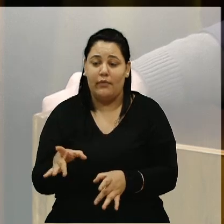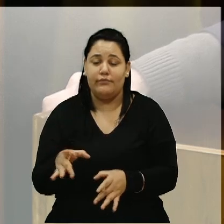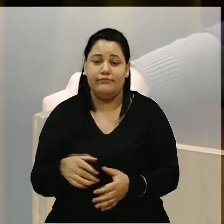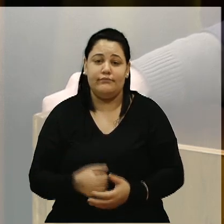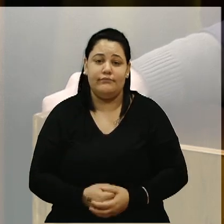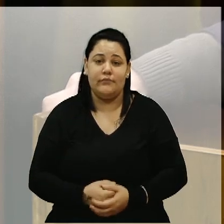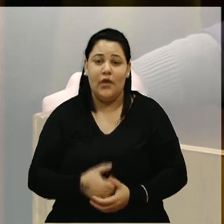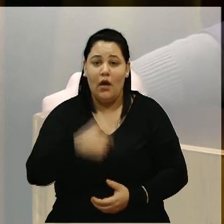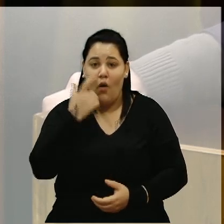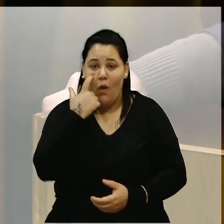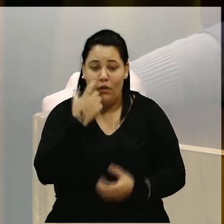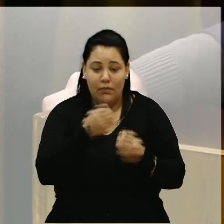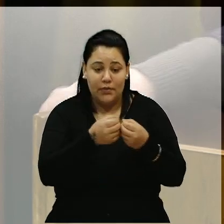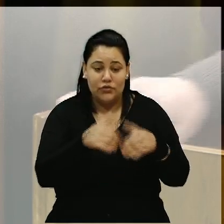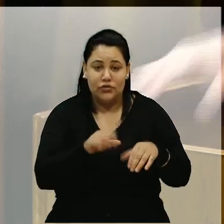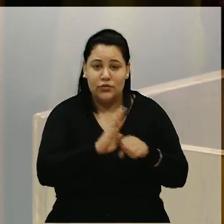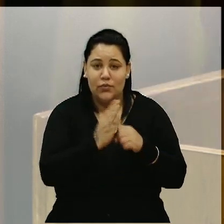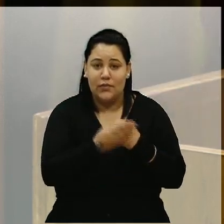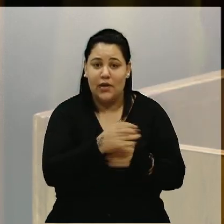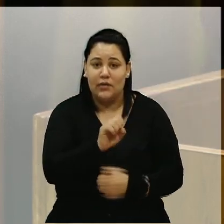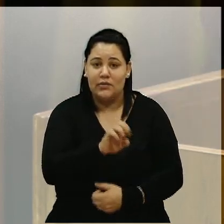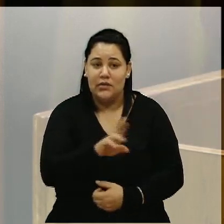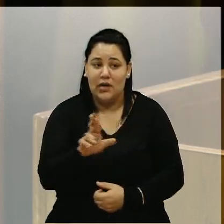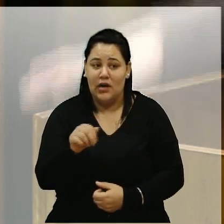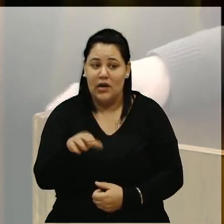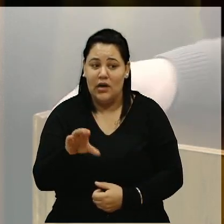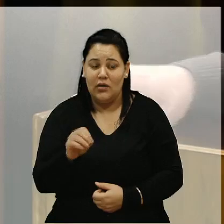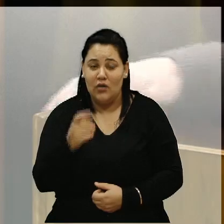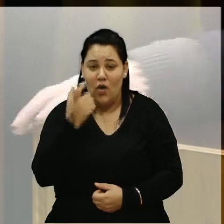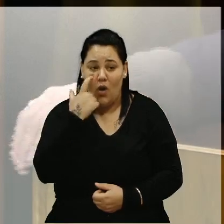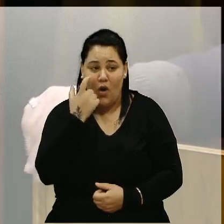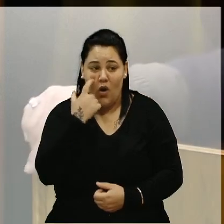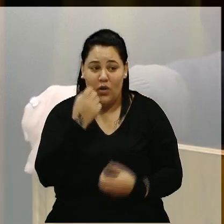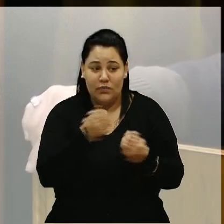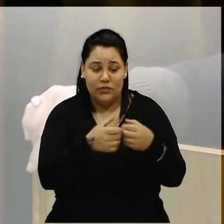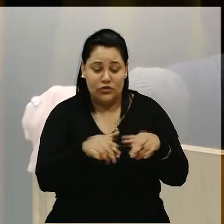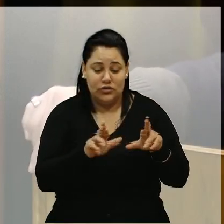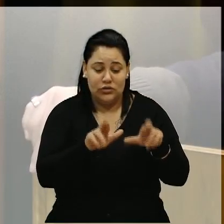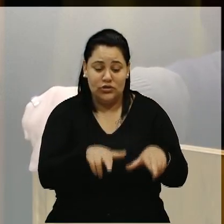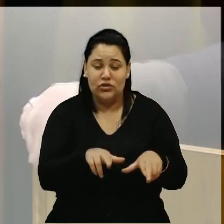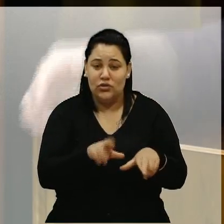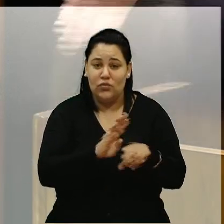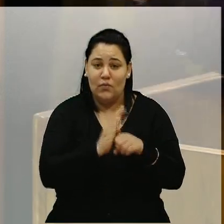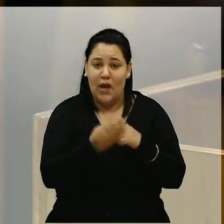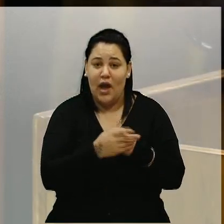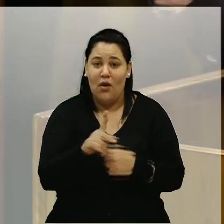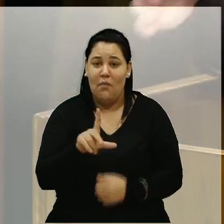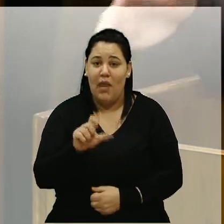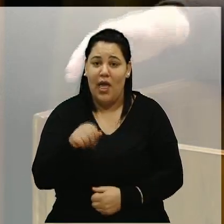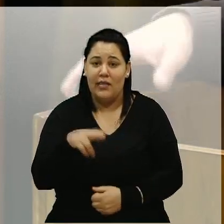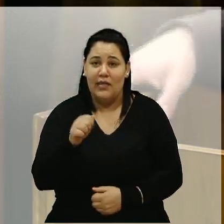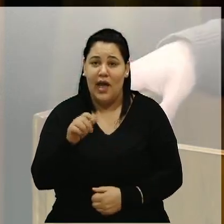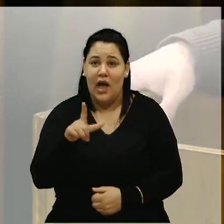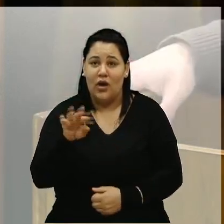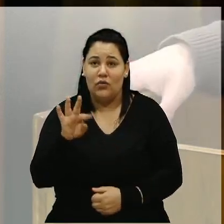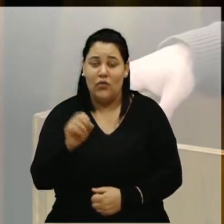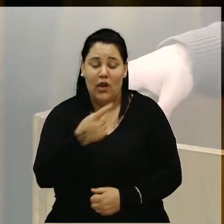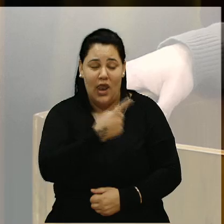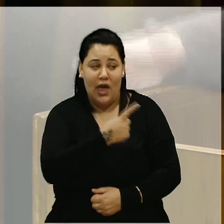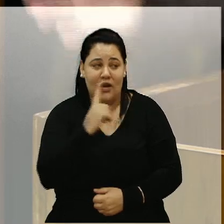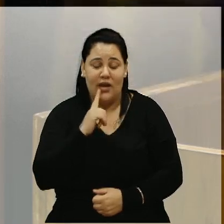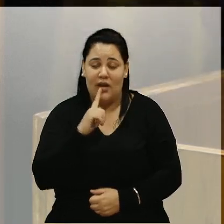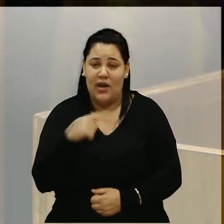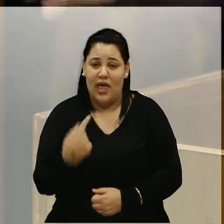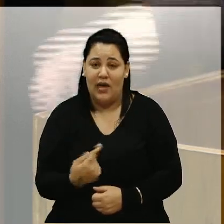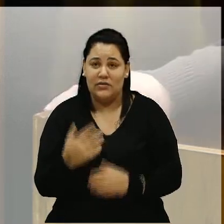Olha o prejuízo para o bairro Serrano, olha o prejuízo na região do Planalto, olha o prejuízo no desvio Risso, que lá para mim o desvio Risso, que é da onde a vereadora Gladys